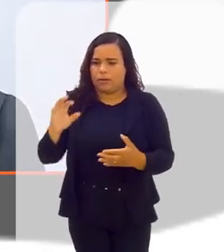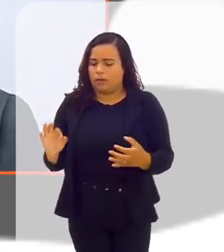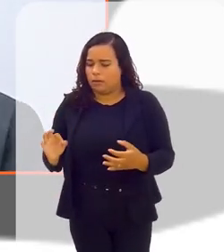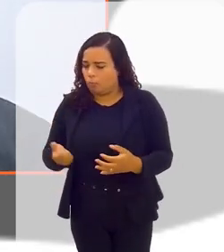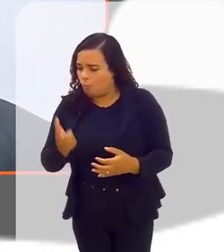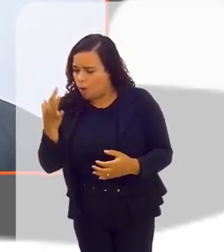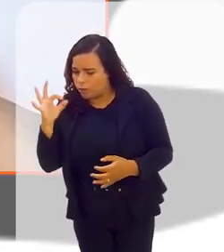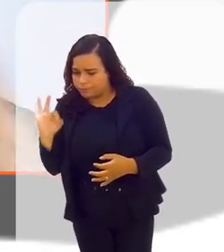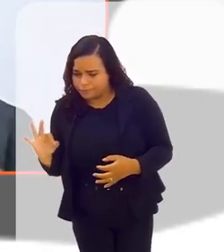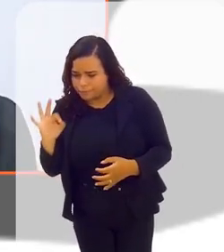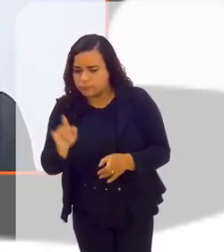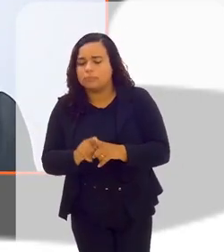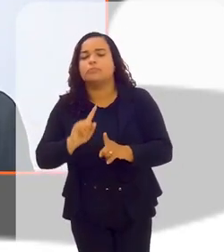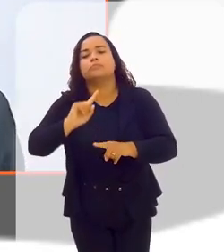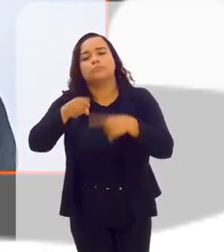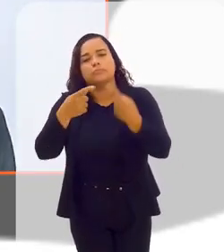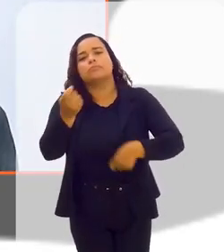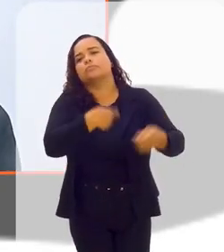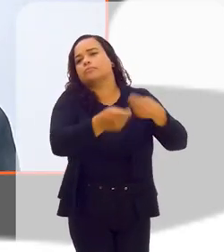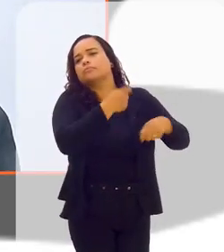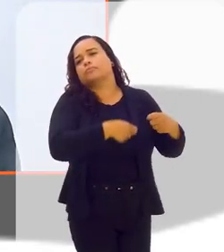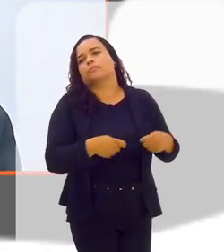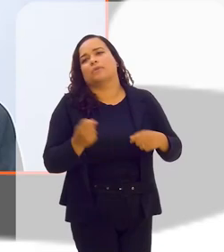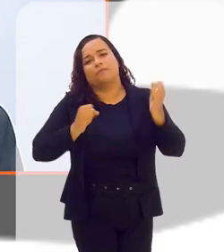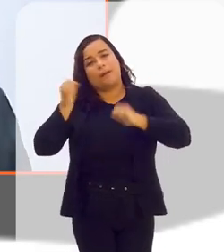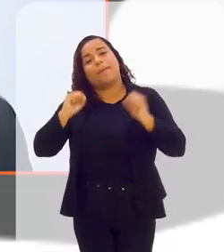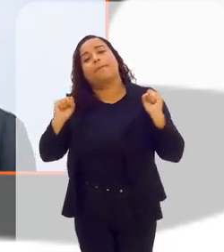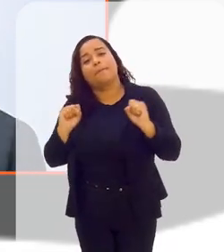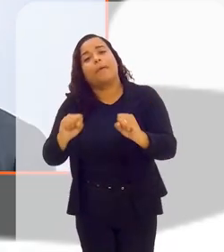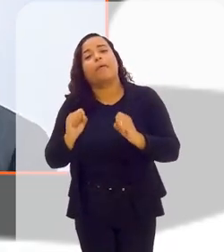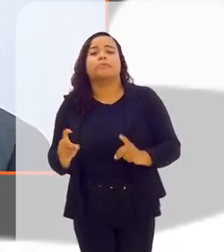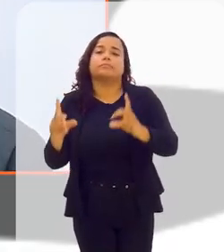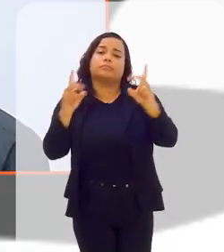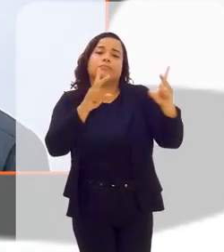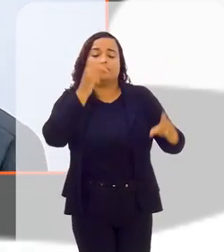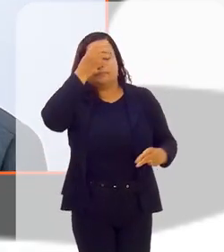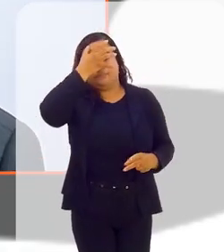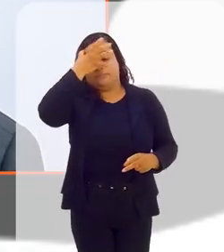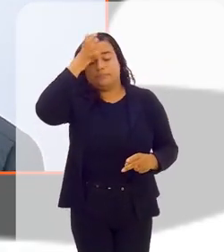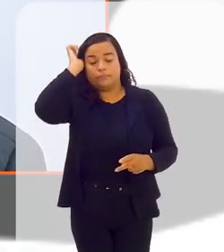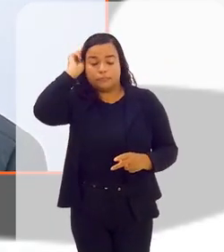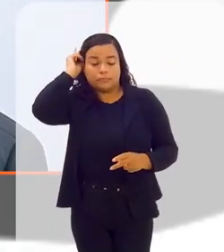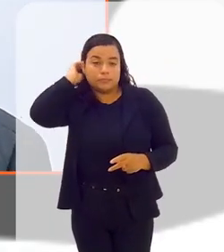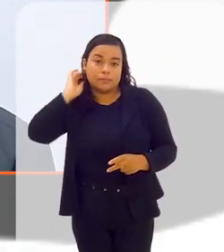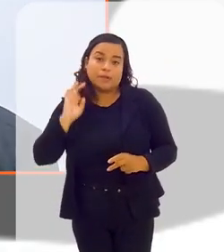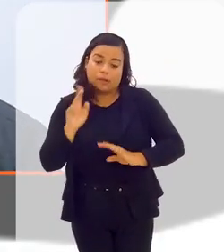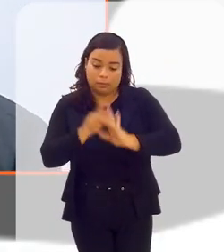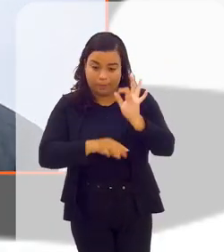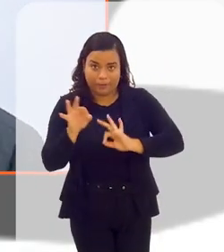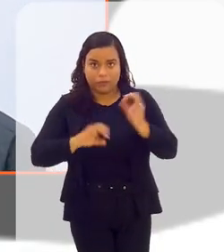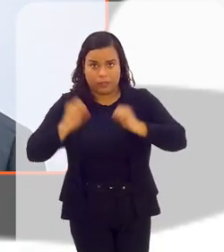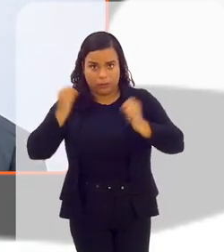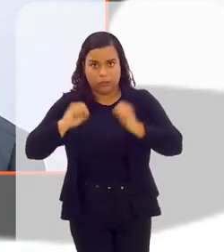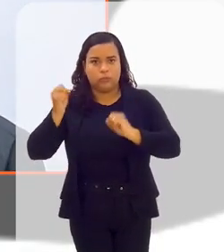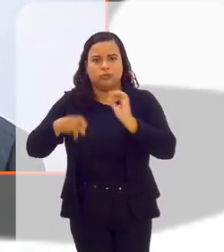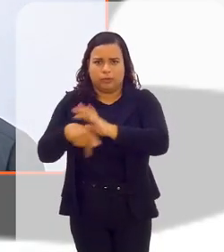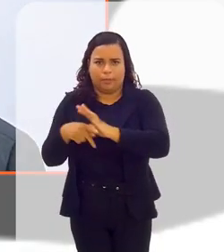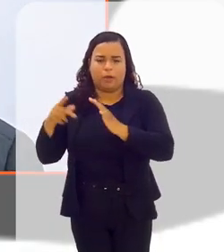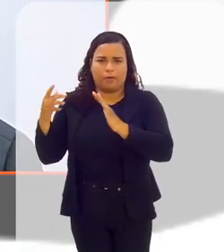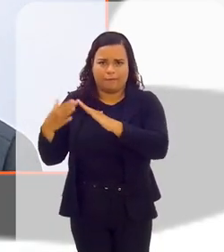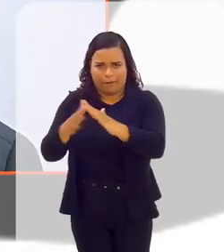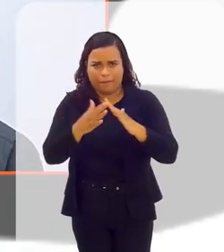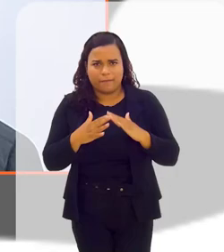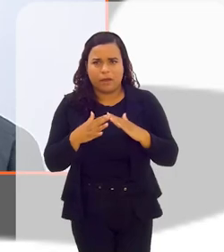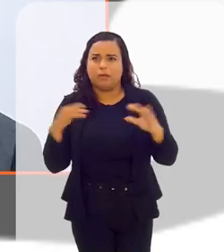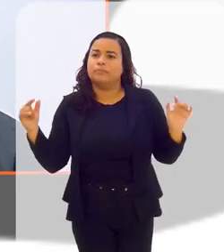fracionar, enfim, e comercializar. A fábrica, ela pode comercializar. Então, o projeto Indústria para a